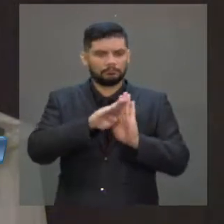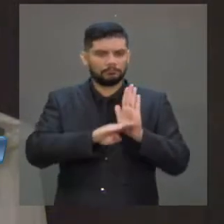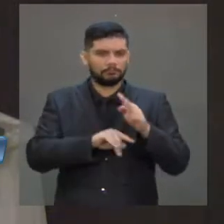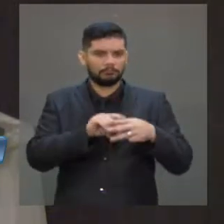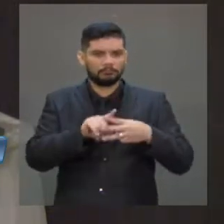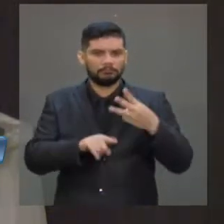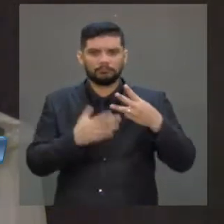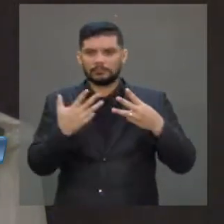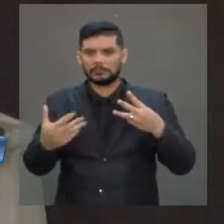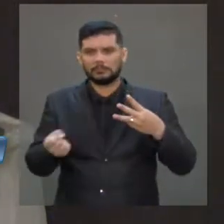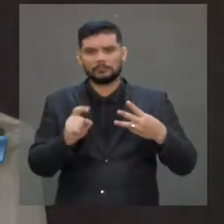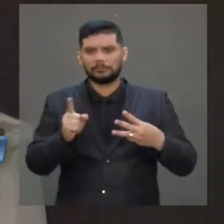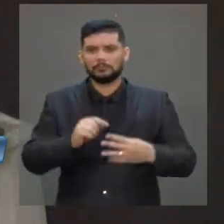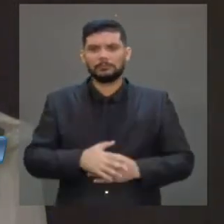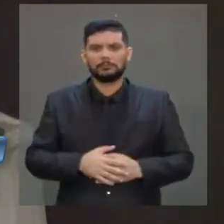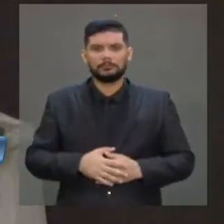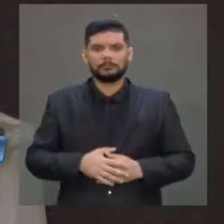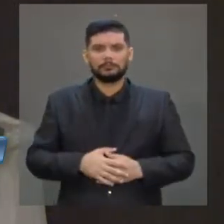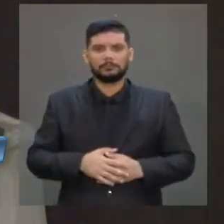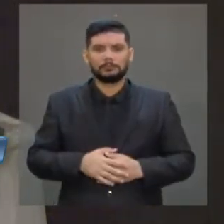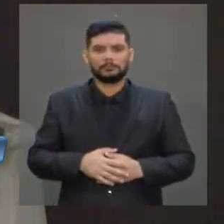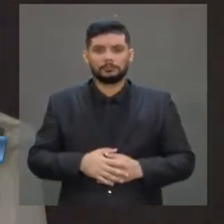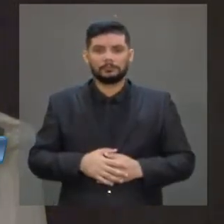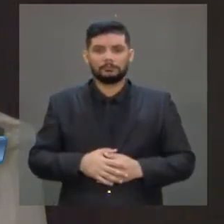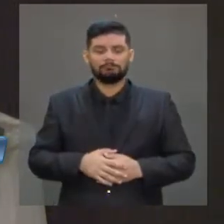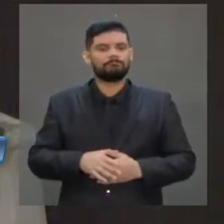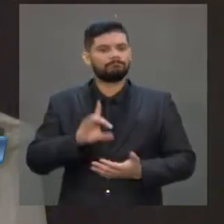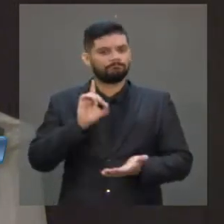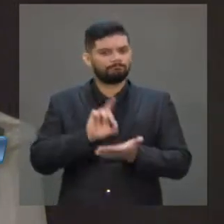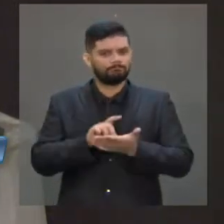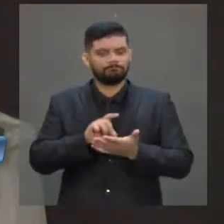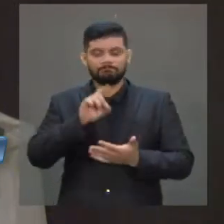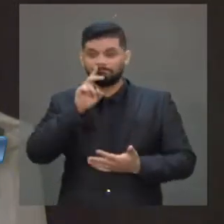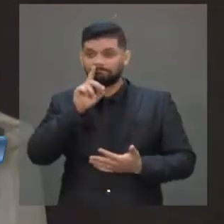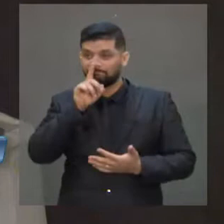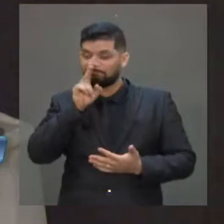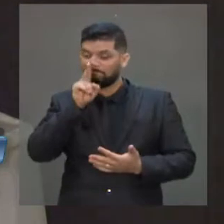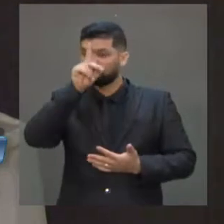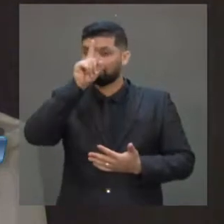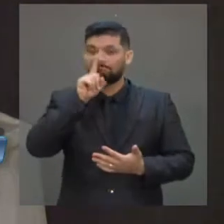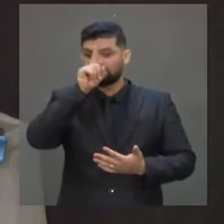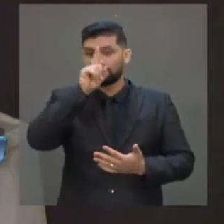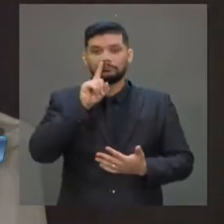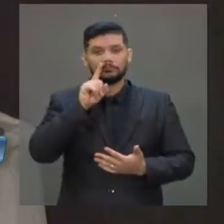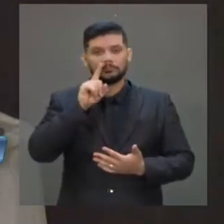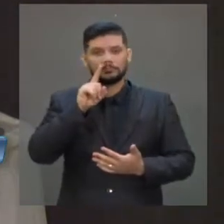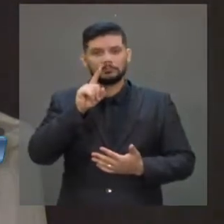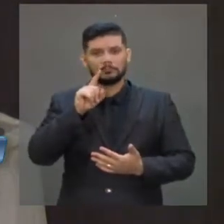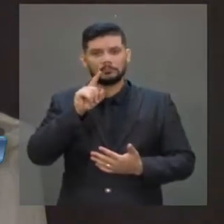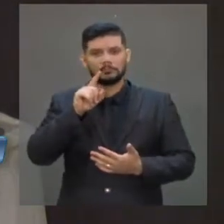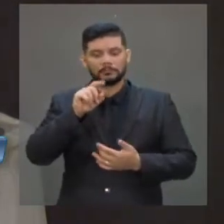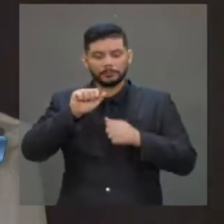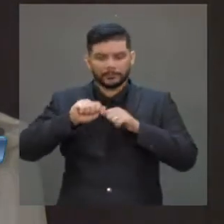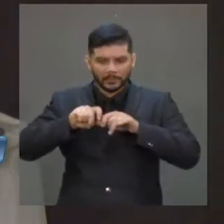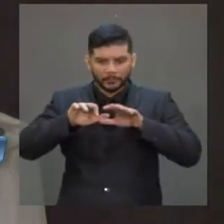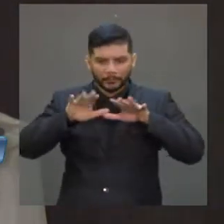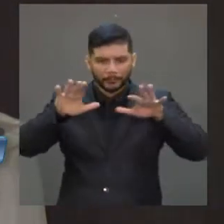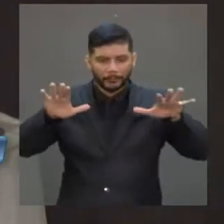estas substâncias. Repito, são extremamente tóxicas, matam milhões de